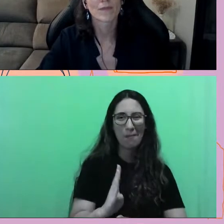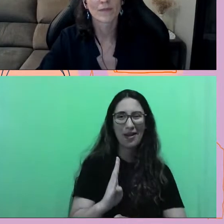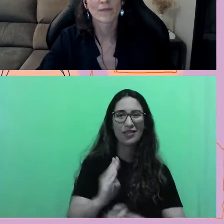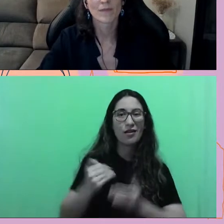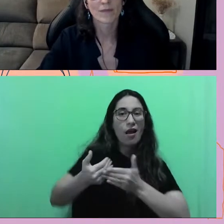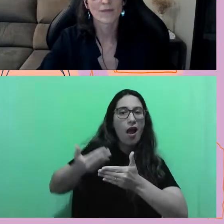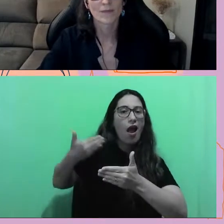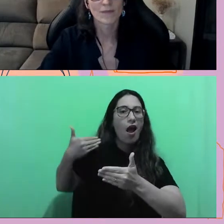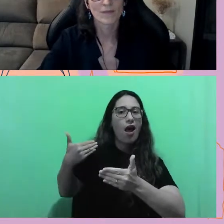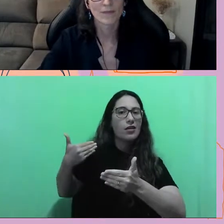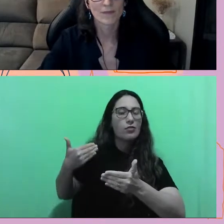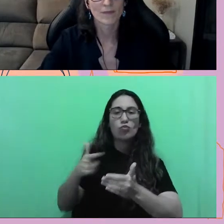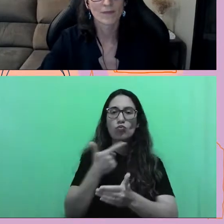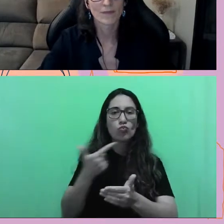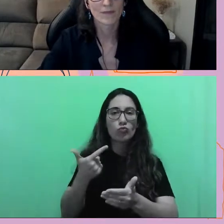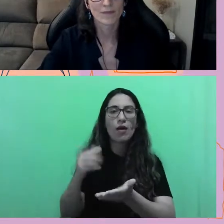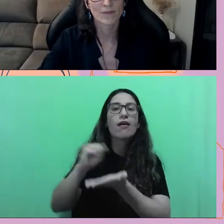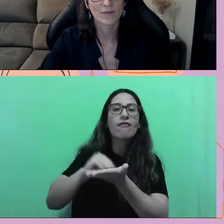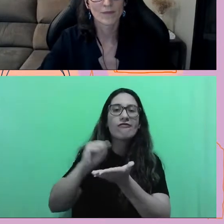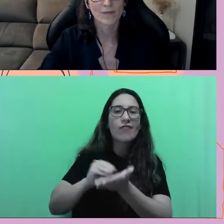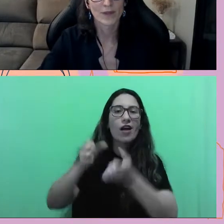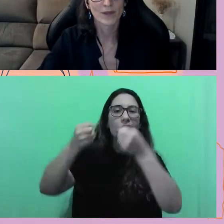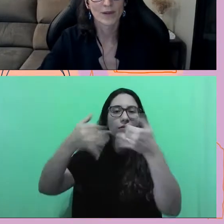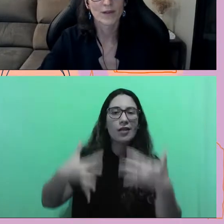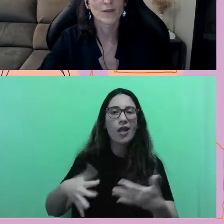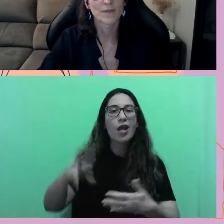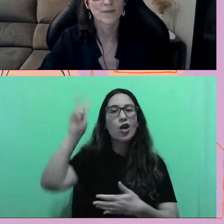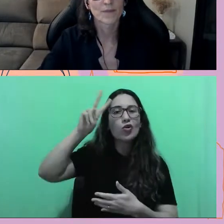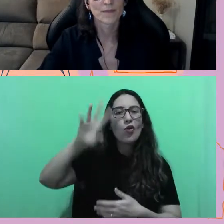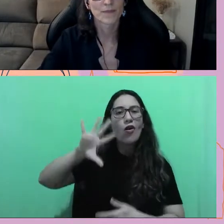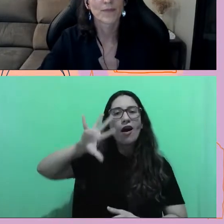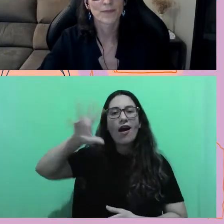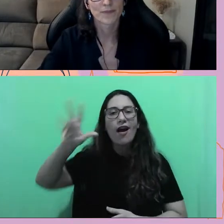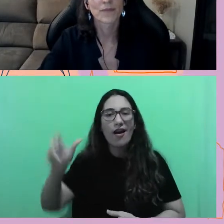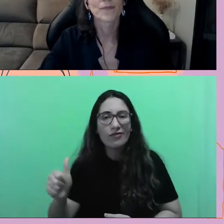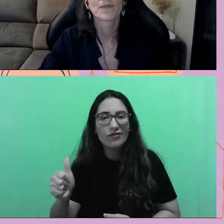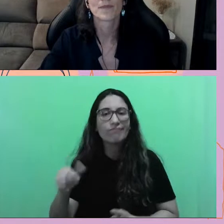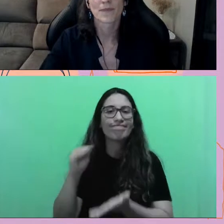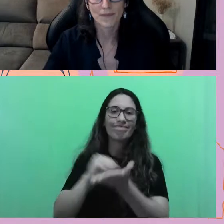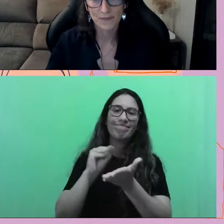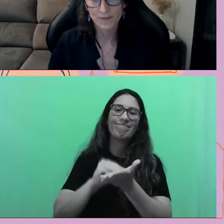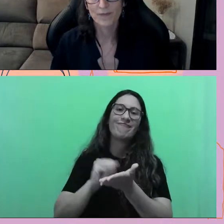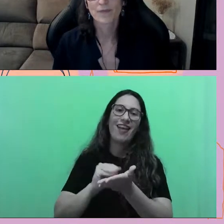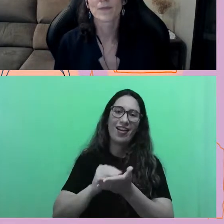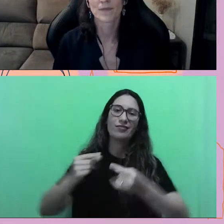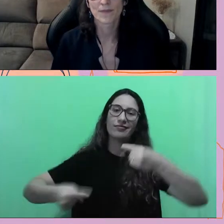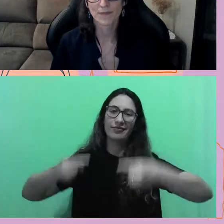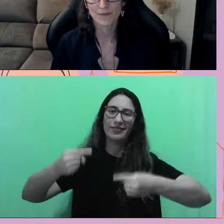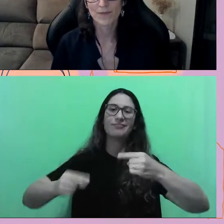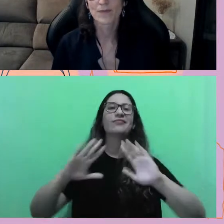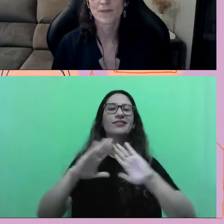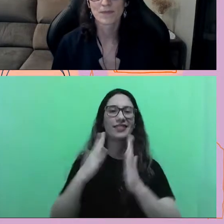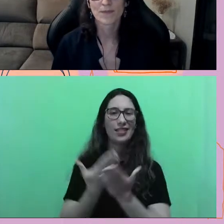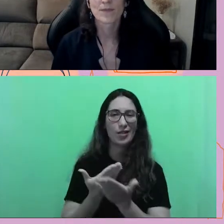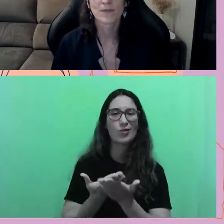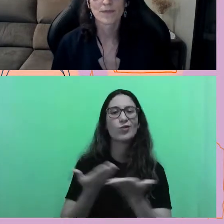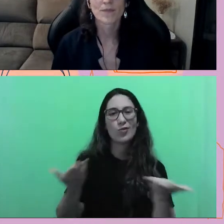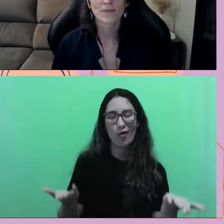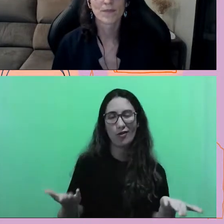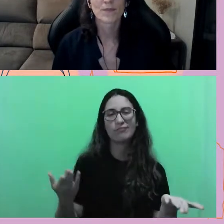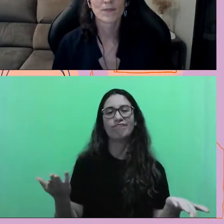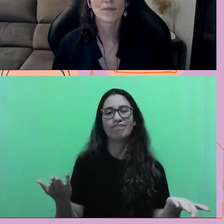história antes disso, não tem história africana, não tem história dos impérios africanos, a ponto da